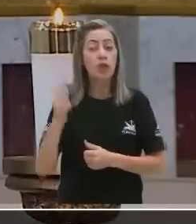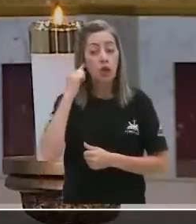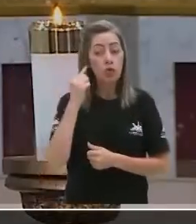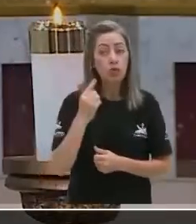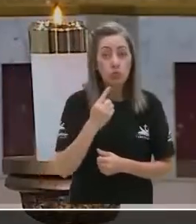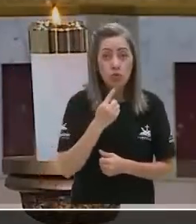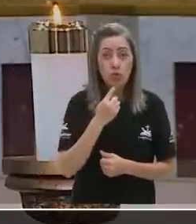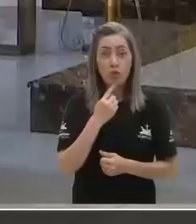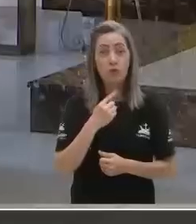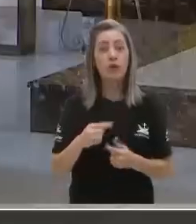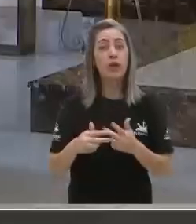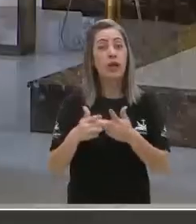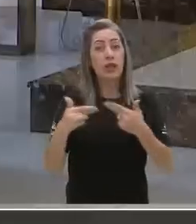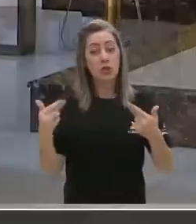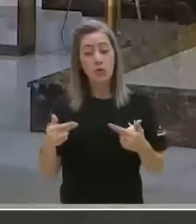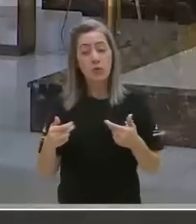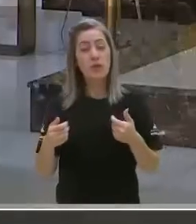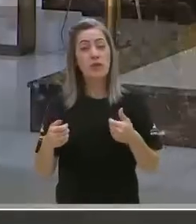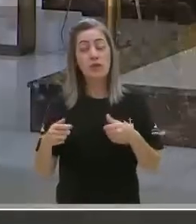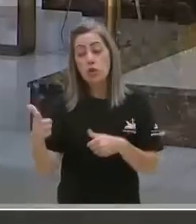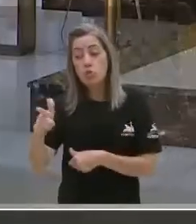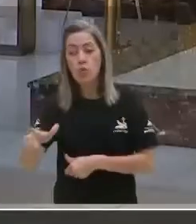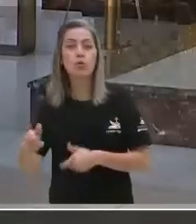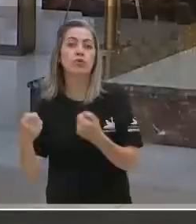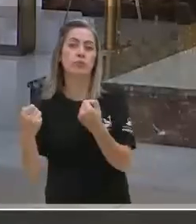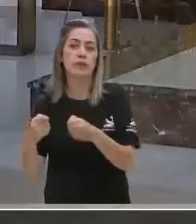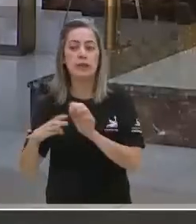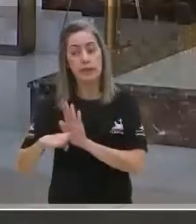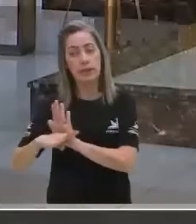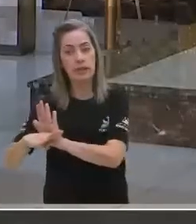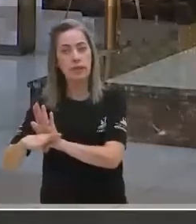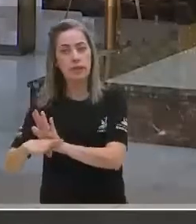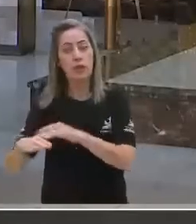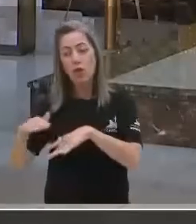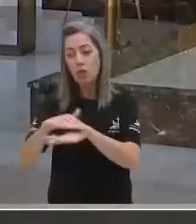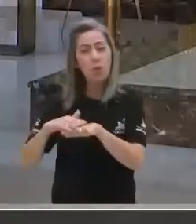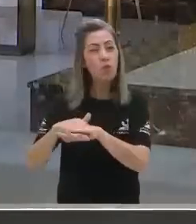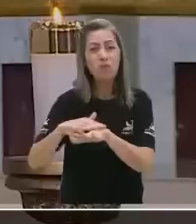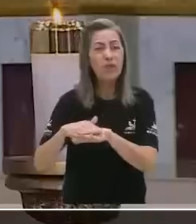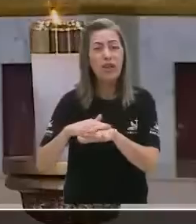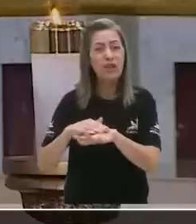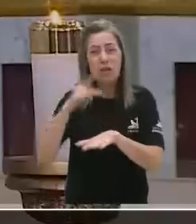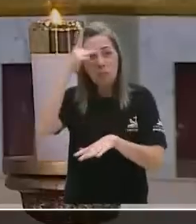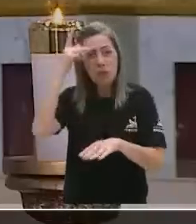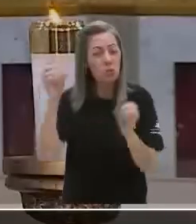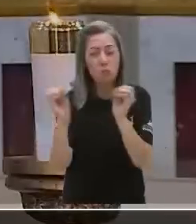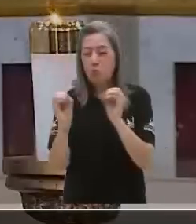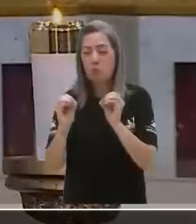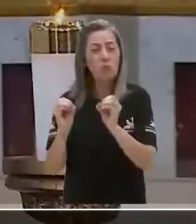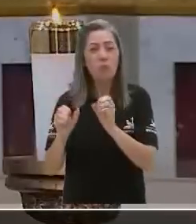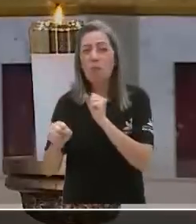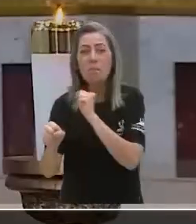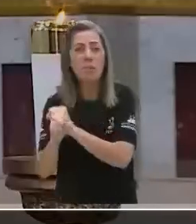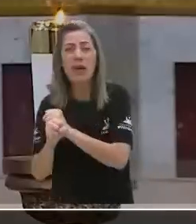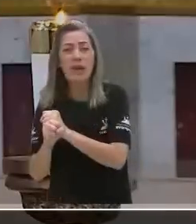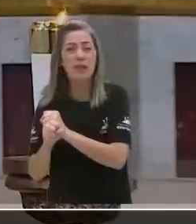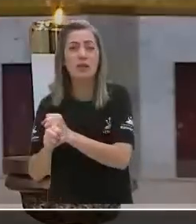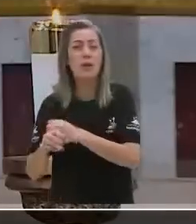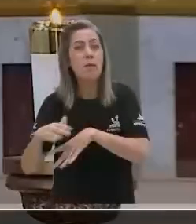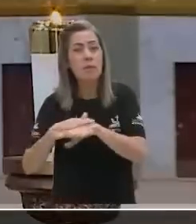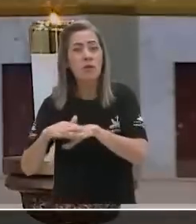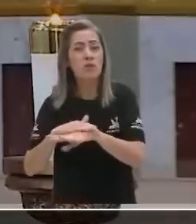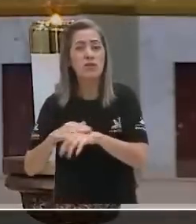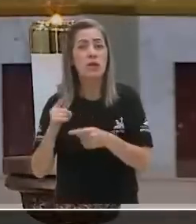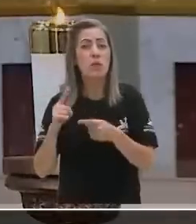Surdos às necessidades do outro. No diálogo, ninguém para conversar. O celular não deixa. Hoje,